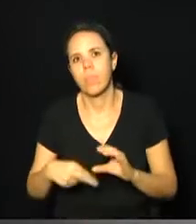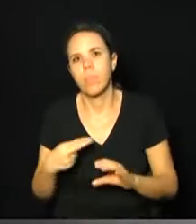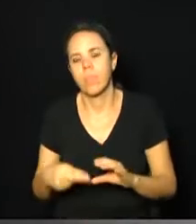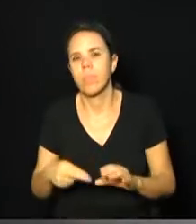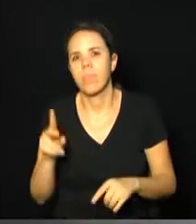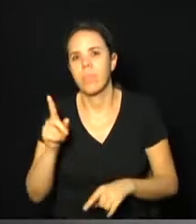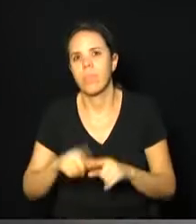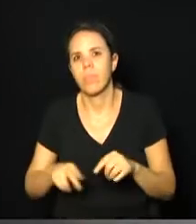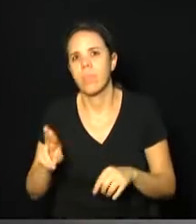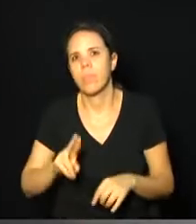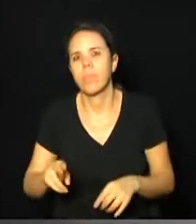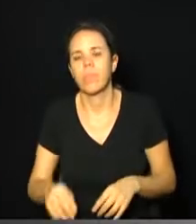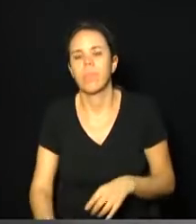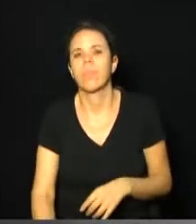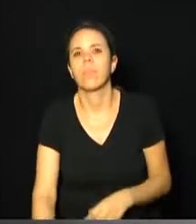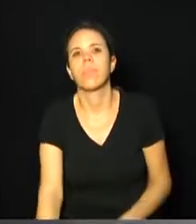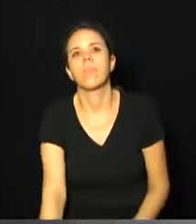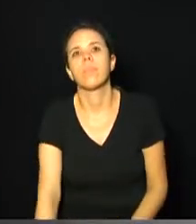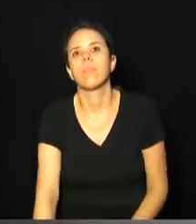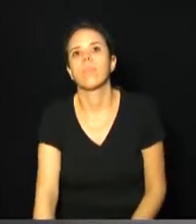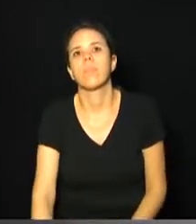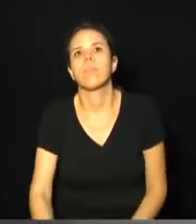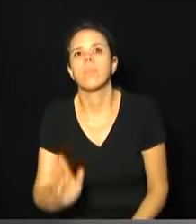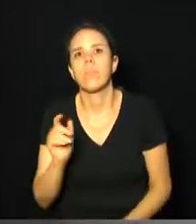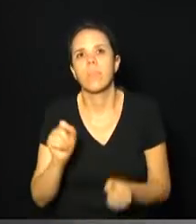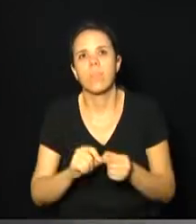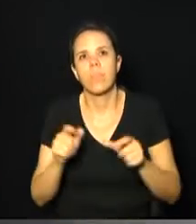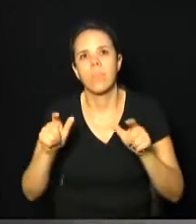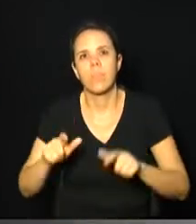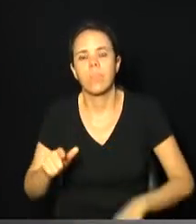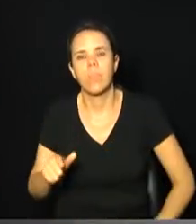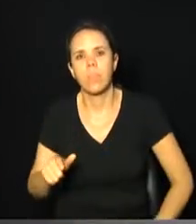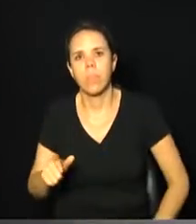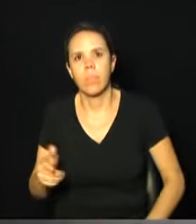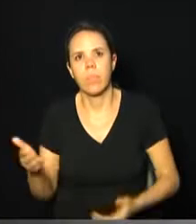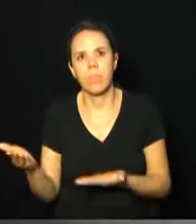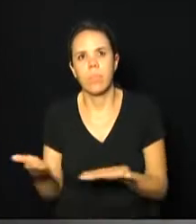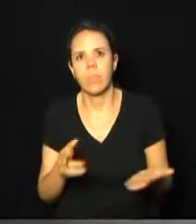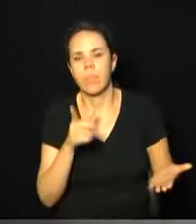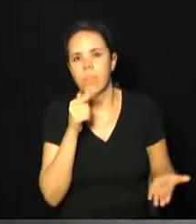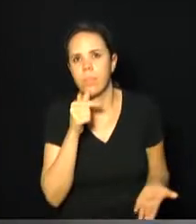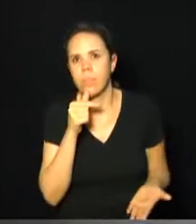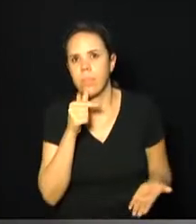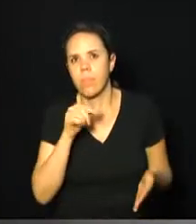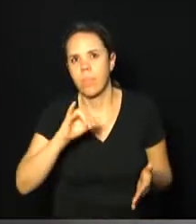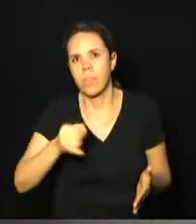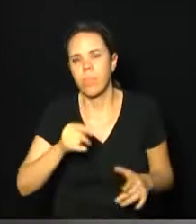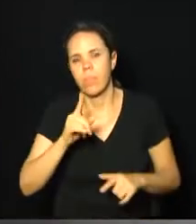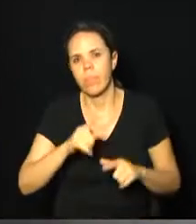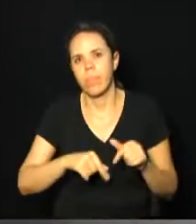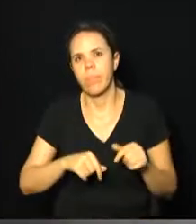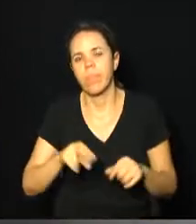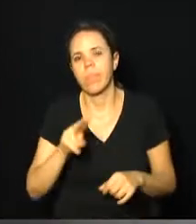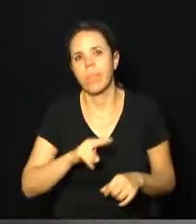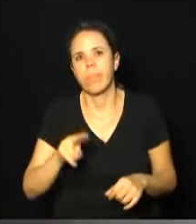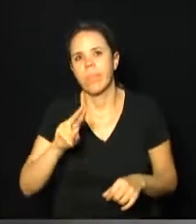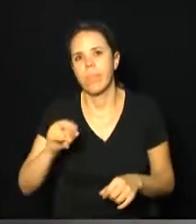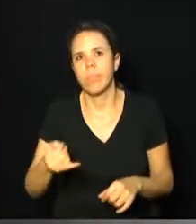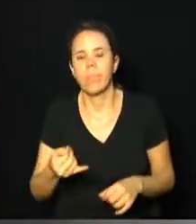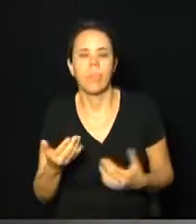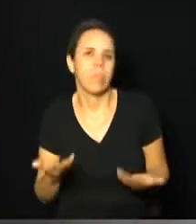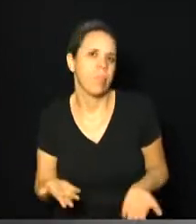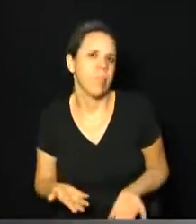pouco desse material, que a gente já fez algum local para receber essa água e retira esse material e reutiliza.